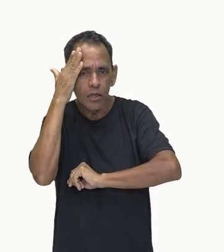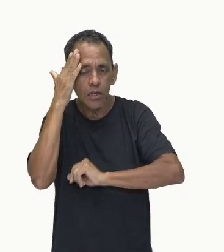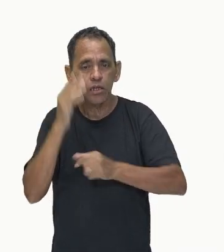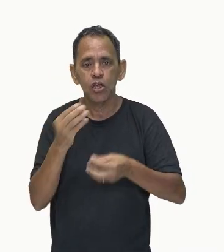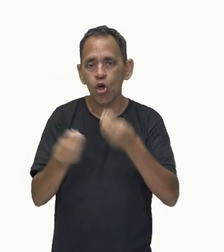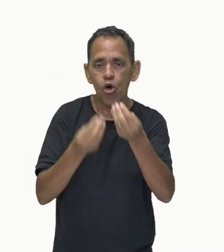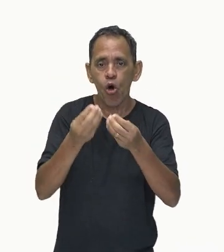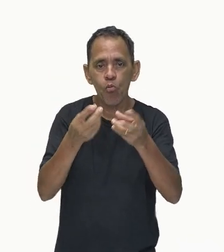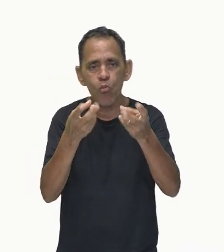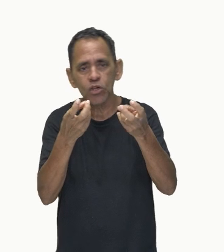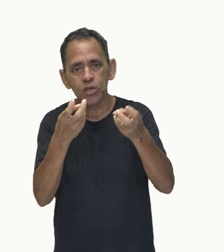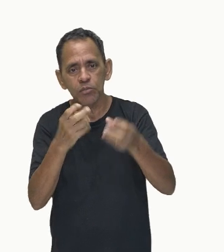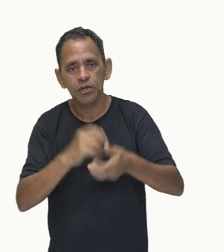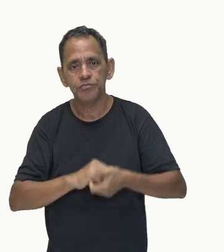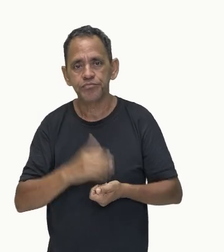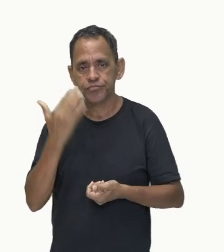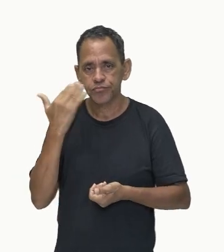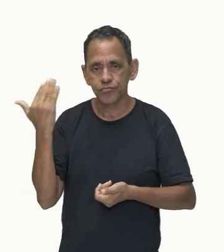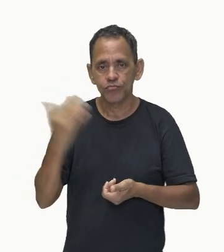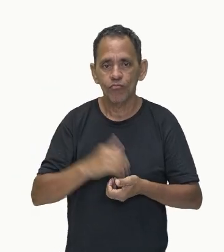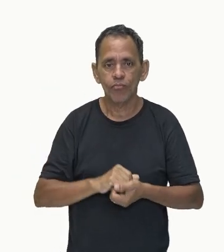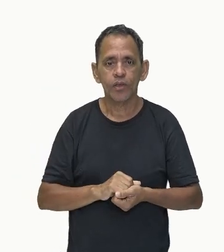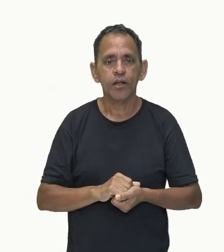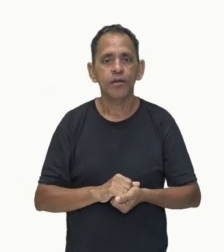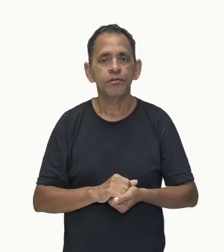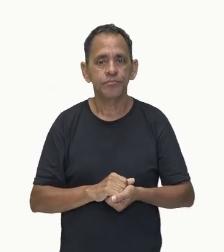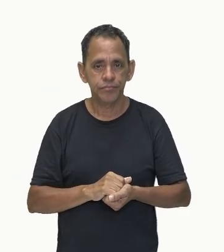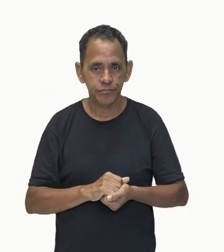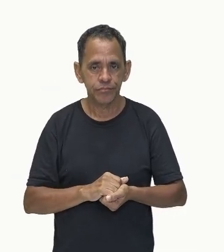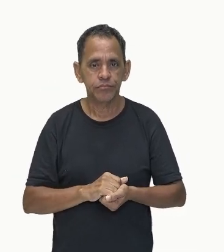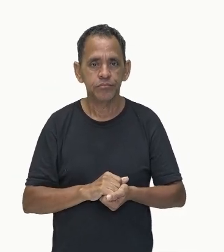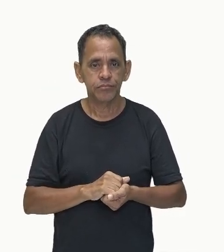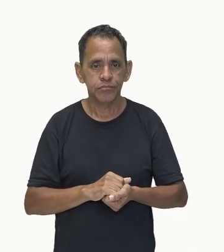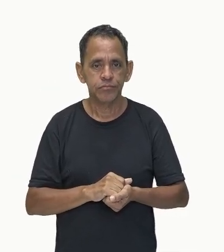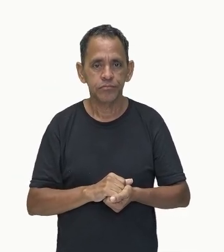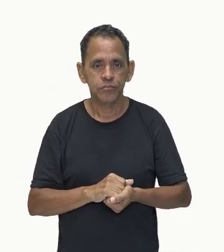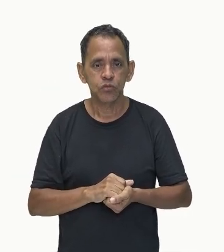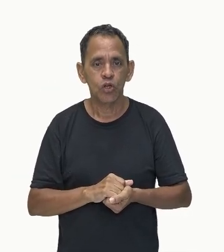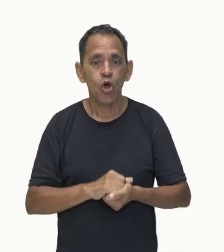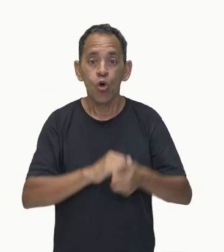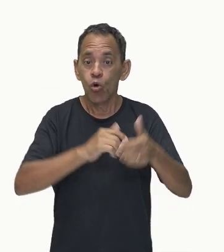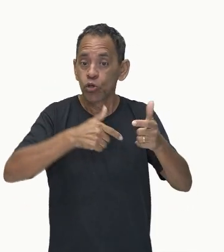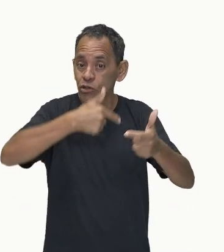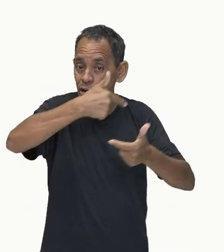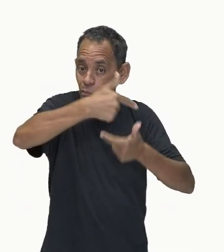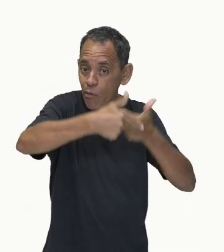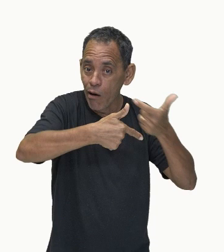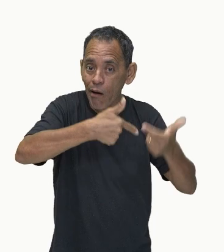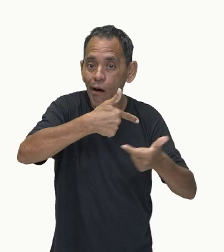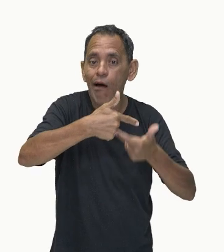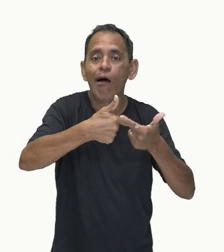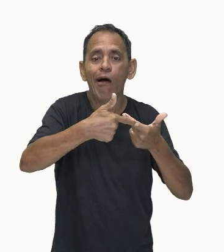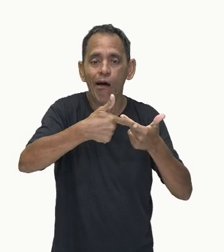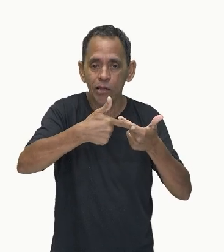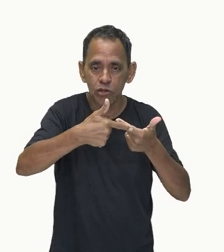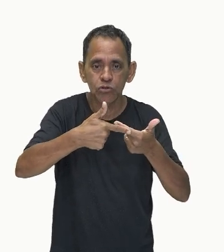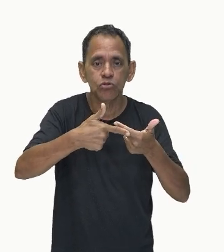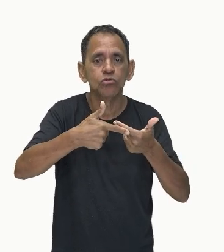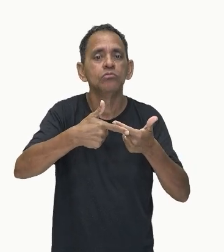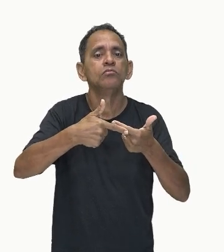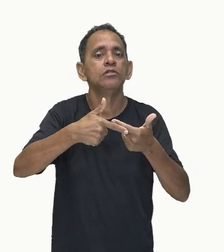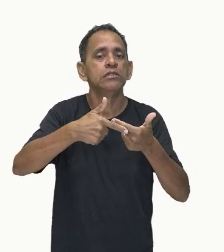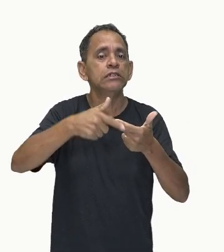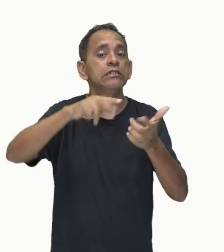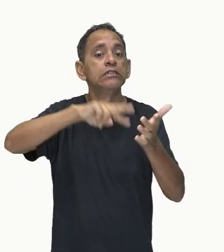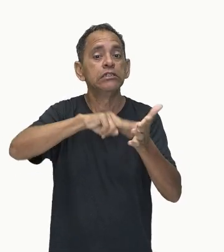aqui foi o trabalho, e eu já adiantei para você aqui que trabalho é energia,